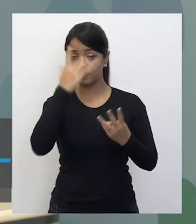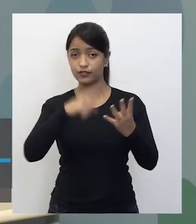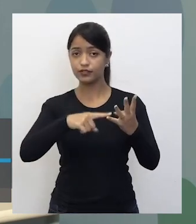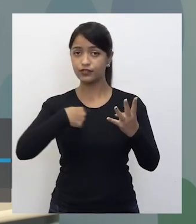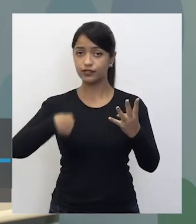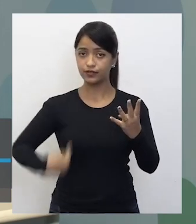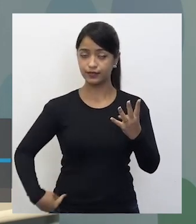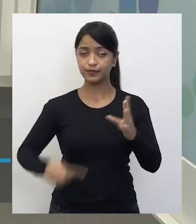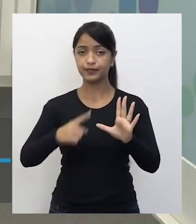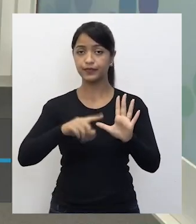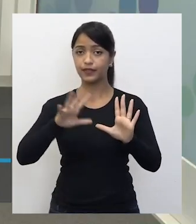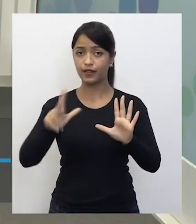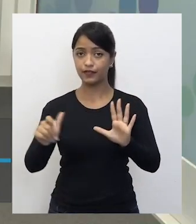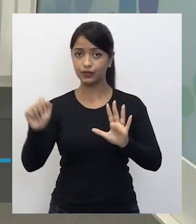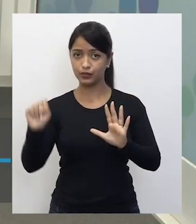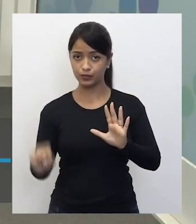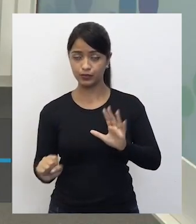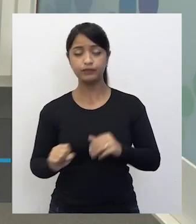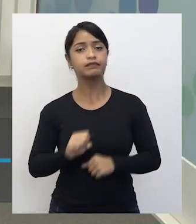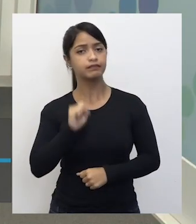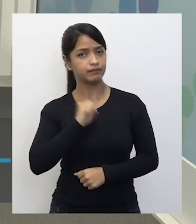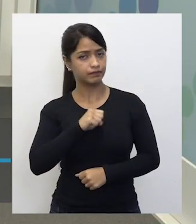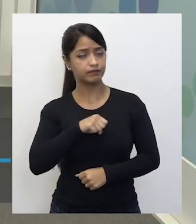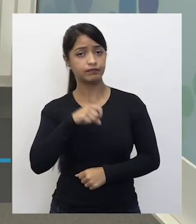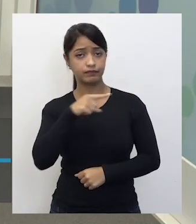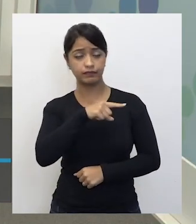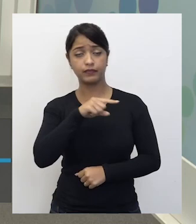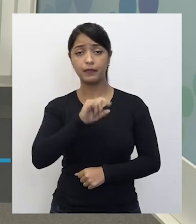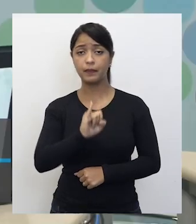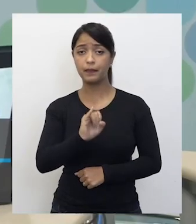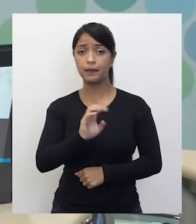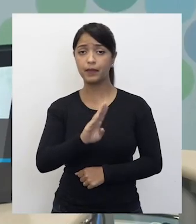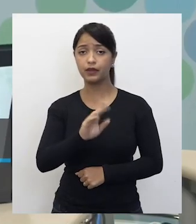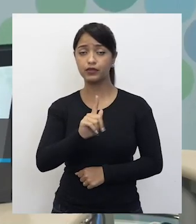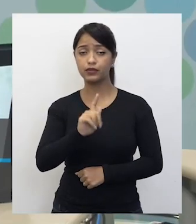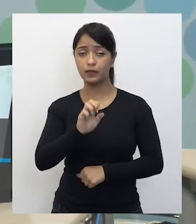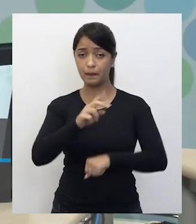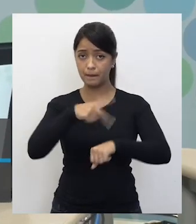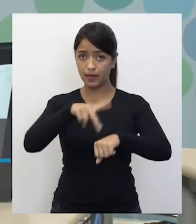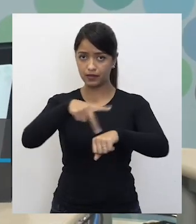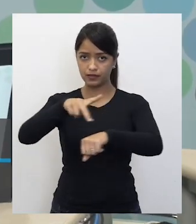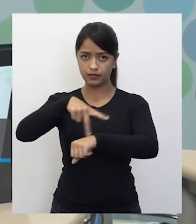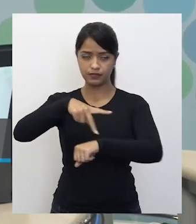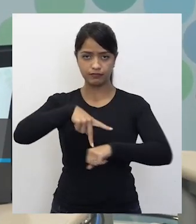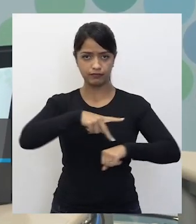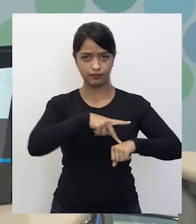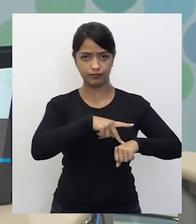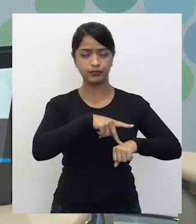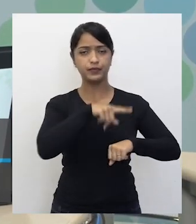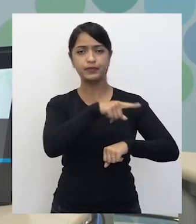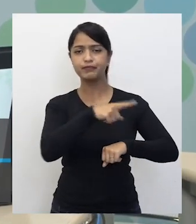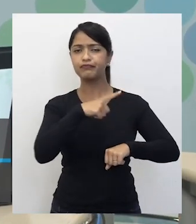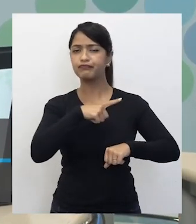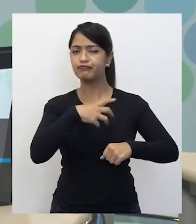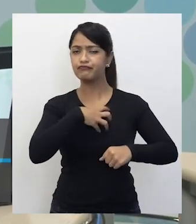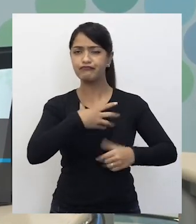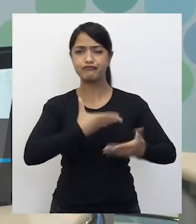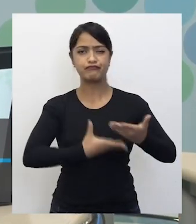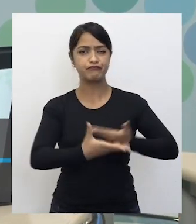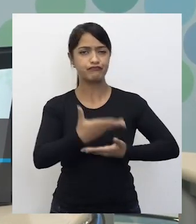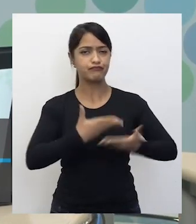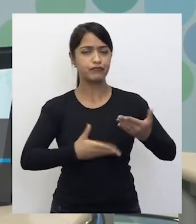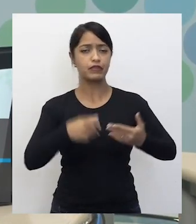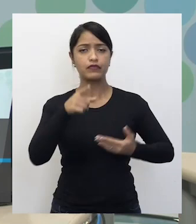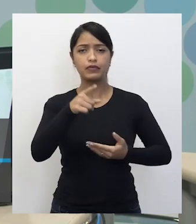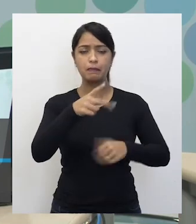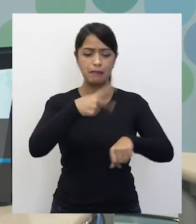África do Sul, professora. Inclusive, esse IBGE Países, ele é todo dinâmico, você clica